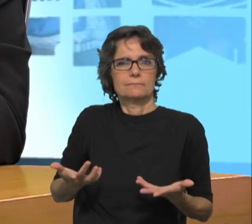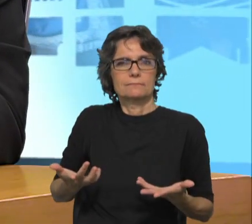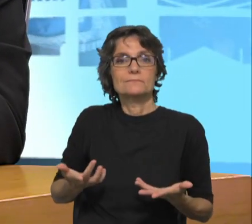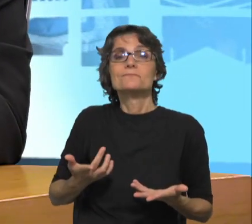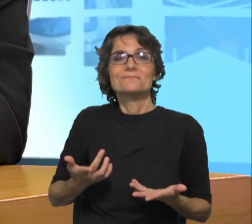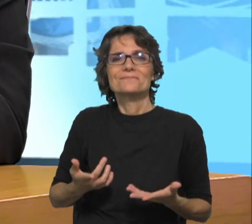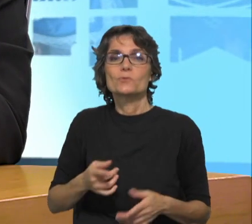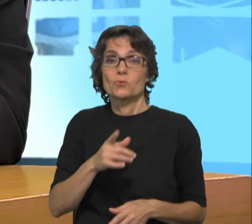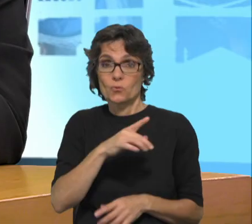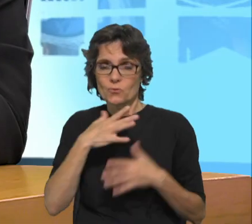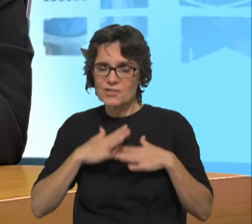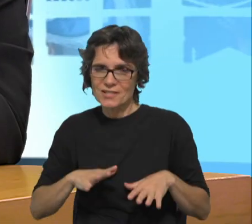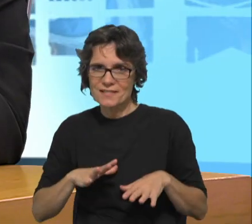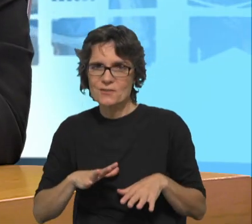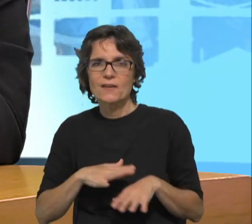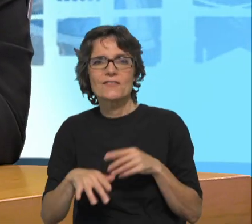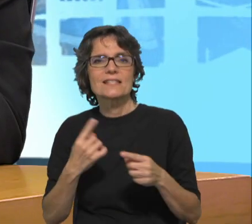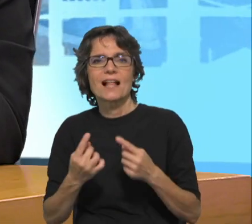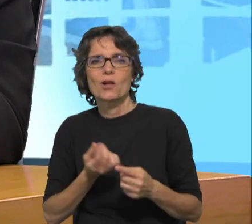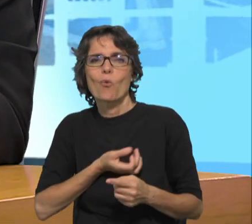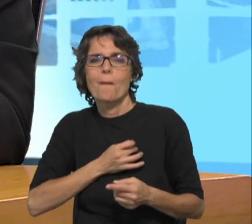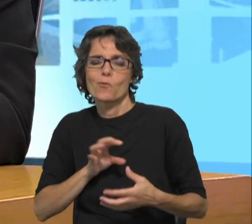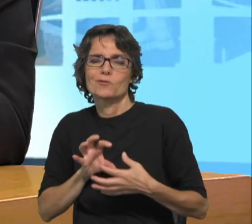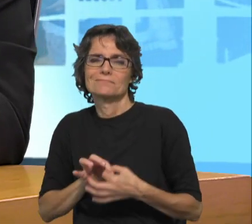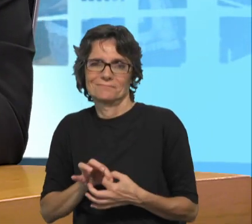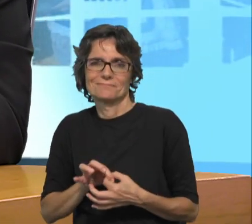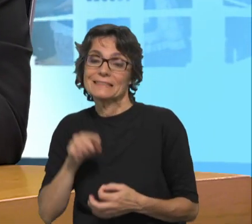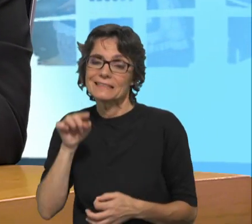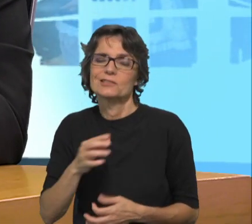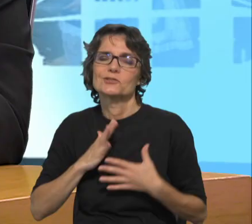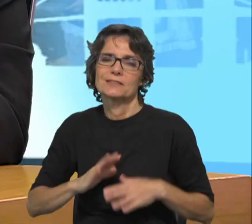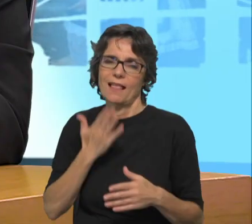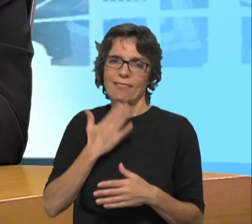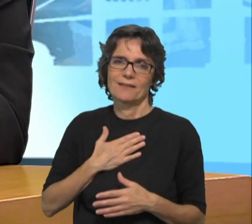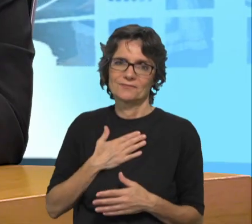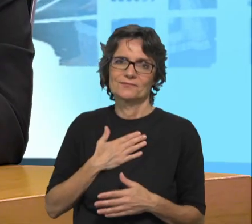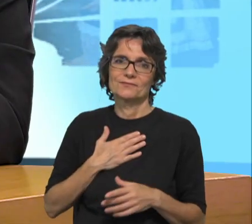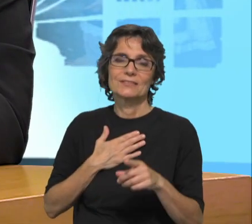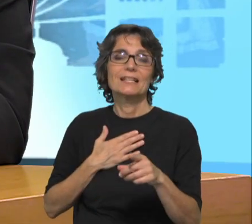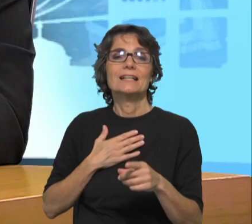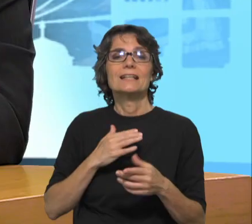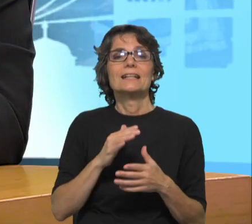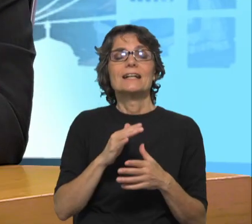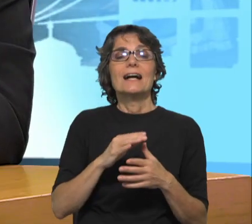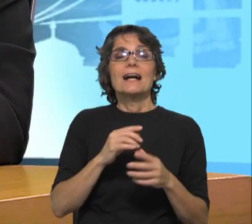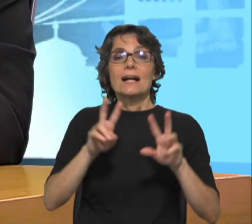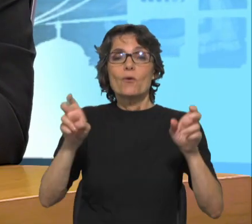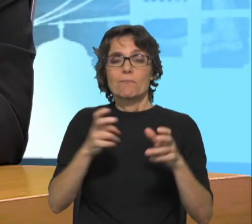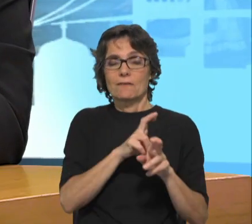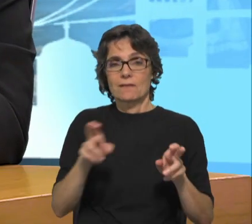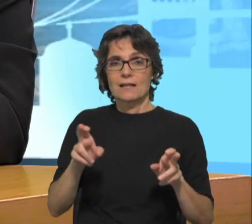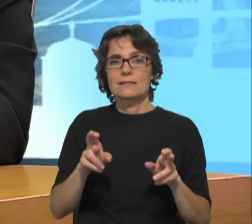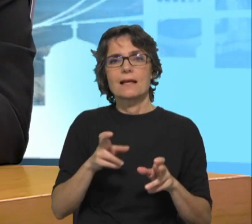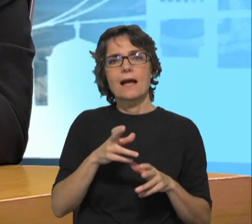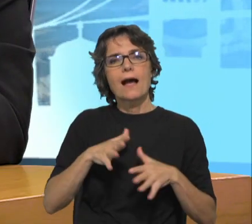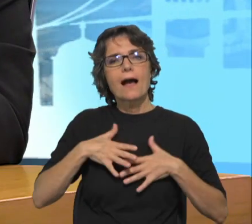amor que pomos naquilo que fazemos. São João da Cruz tem uma frase muito bela que diz: a alma que anda no amor não cansa nem se cansa. Ou